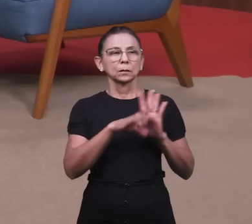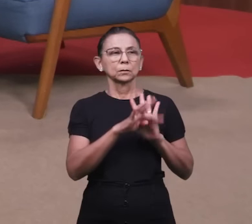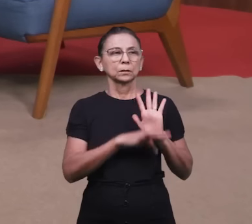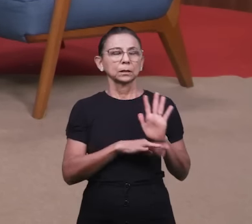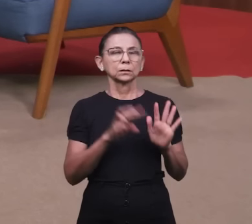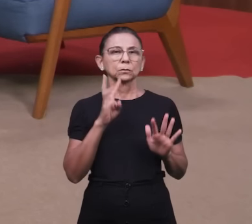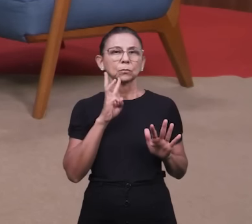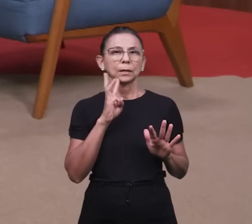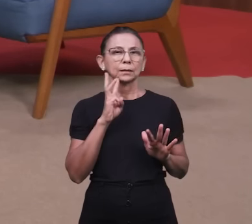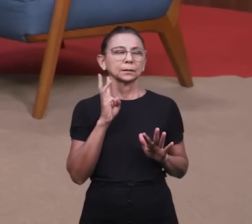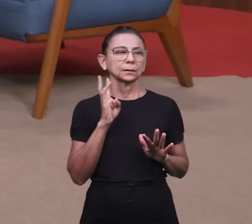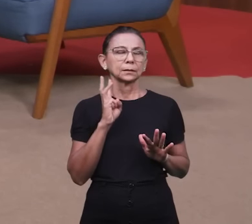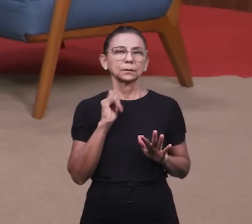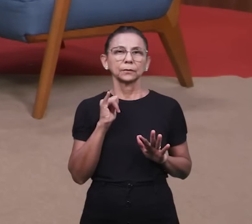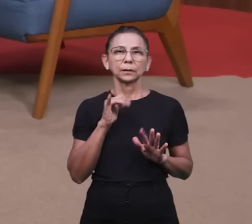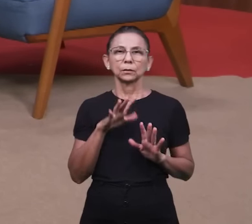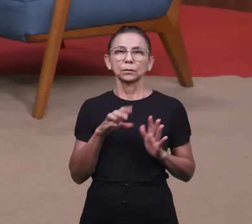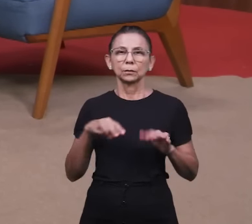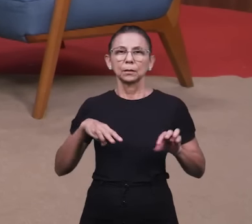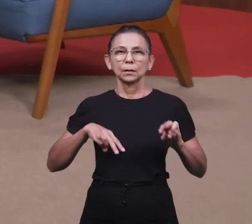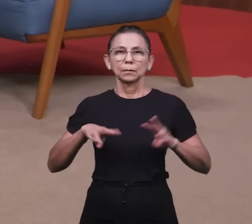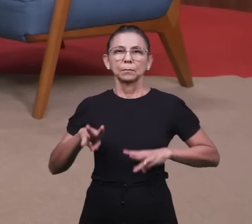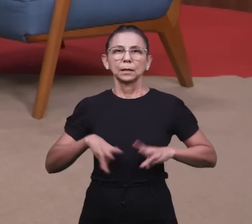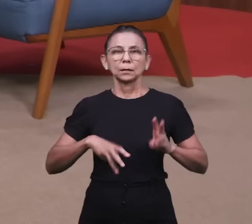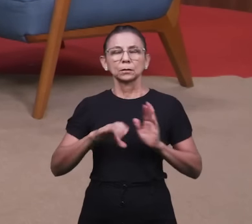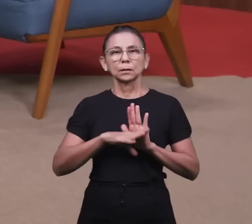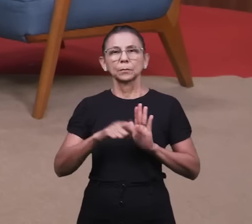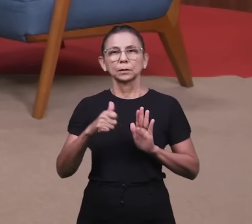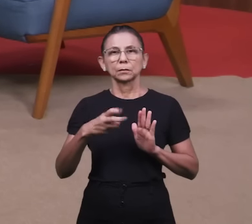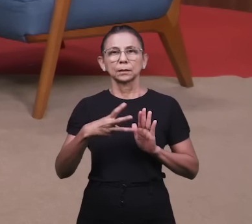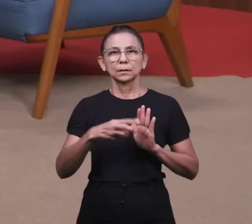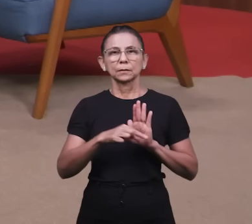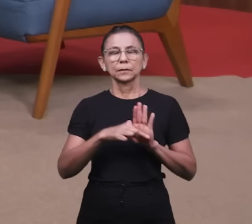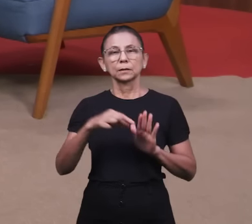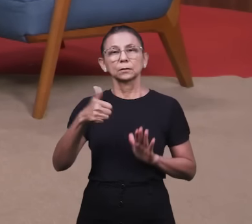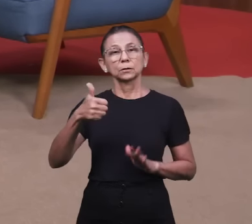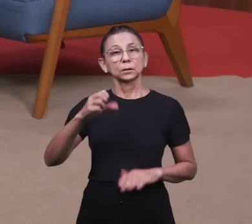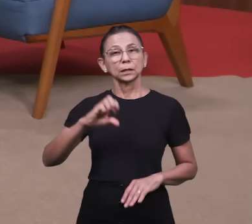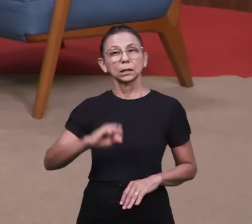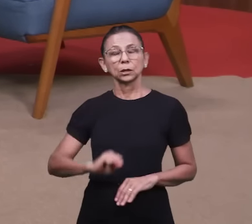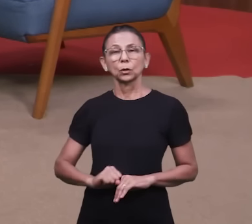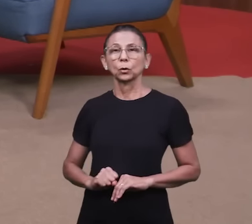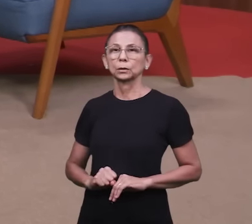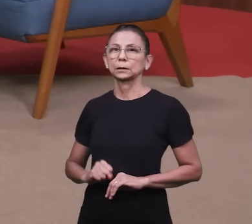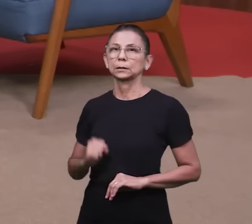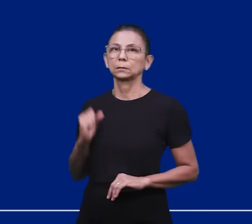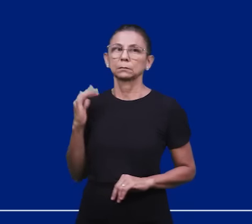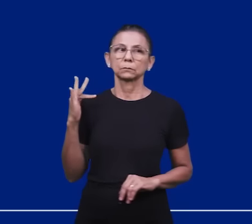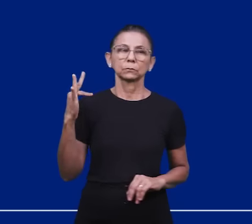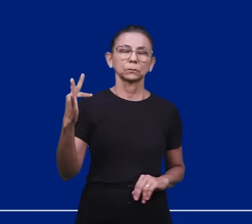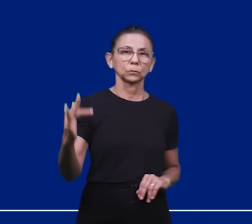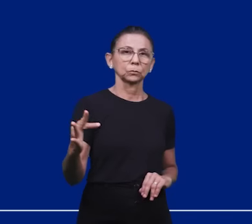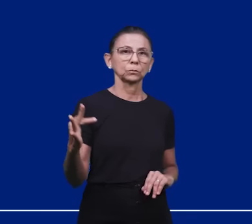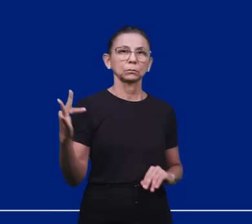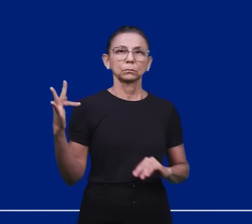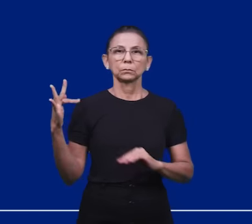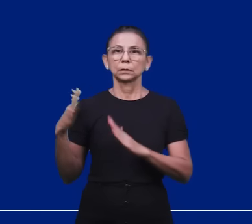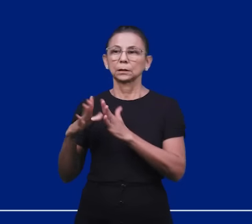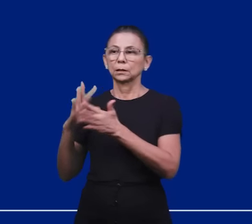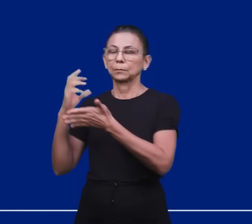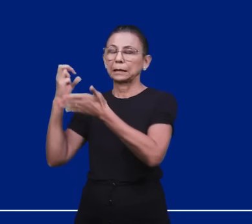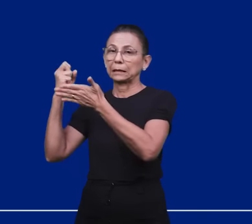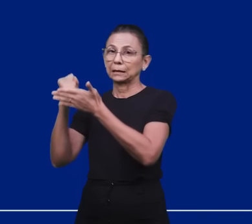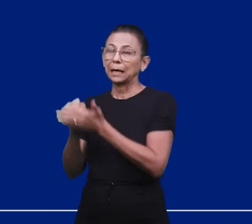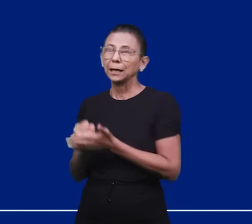Wallace tocou no né falou agora Marcos 13:19 diz assim porque naqueles dias haverá uma aflição